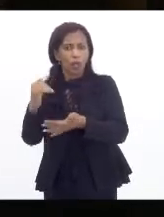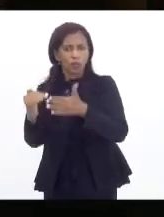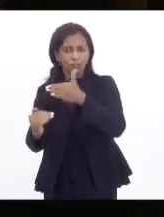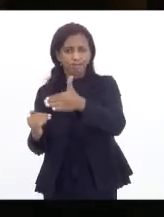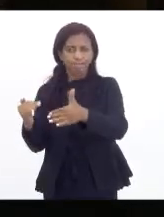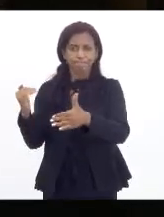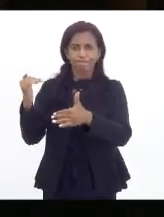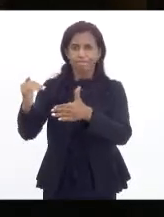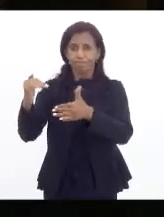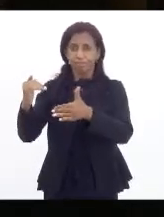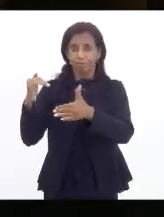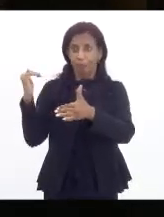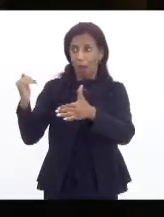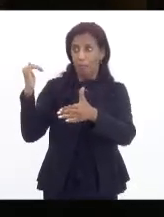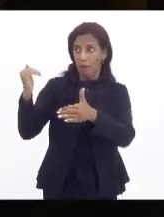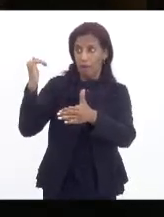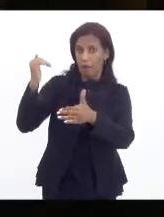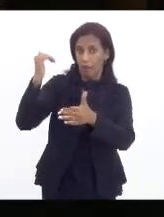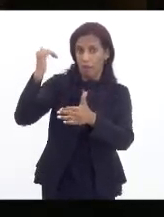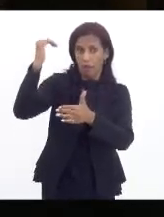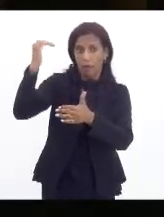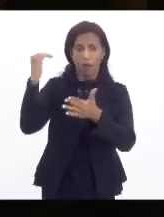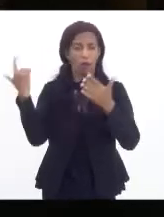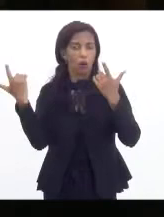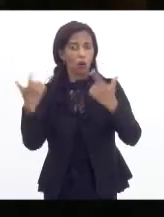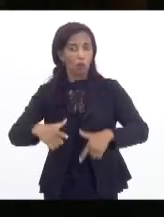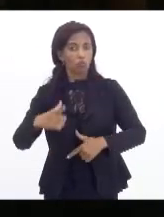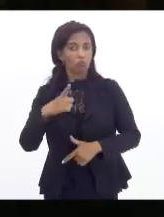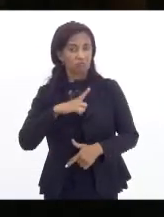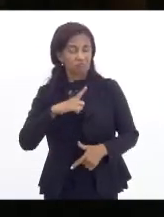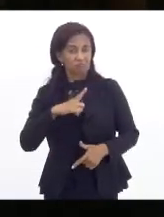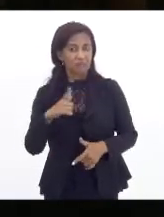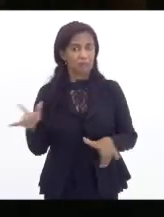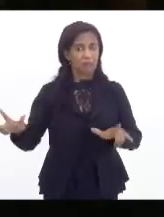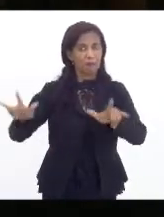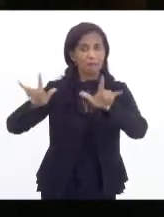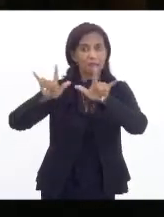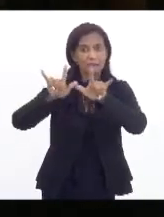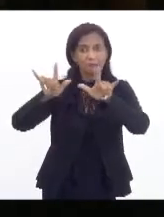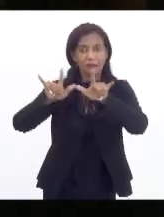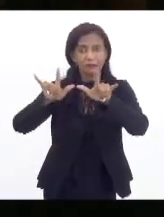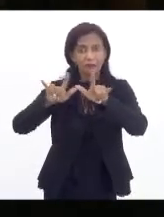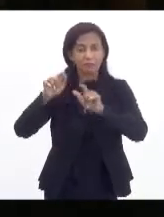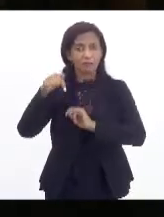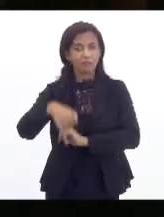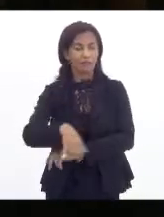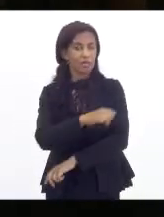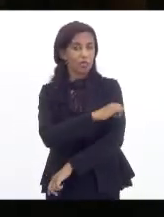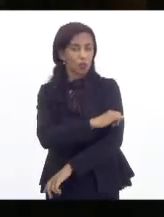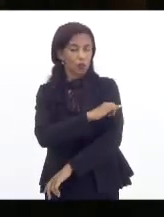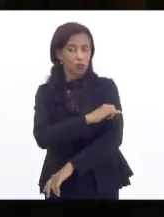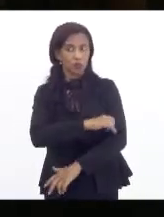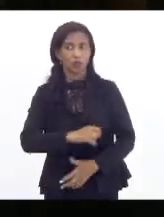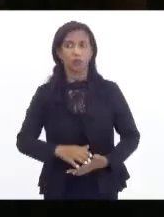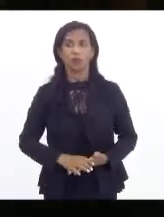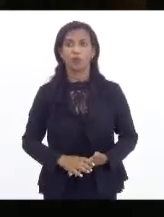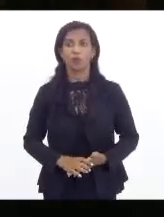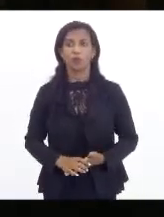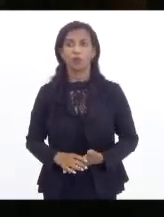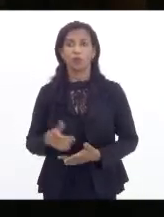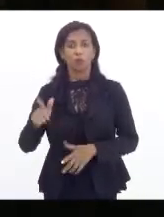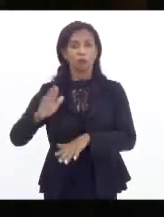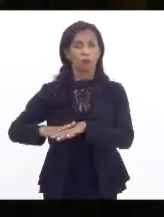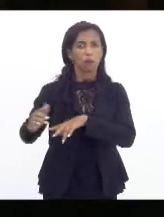de maneira exorbitante, onde nós temos as milícias aqui no Rio de Janeiro